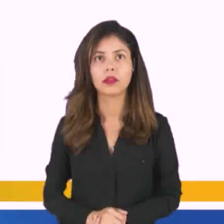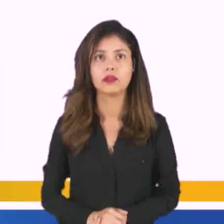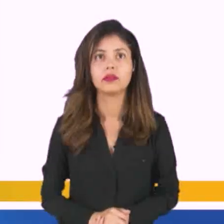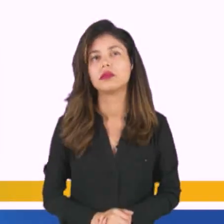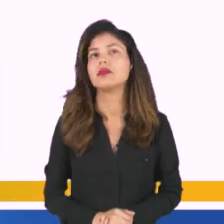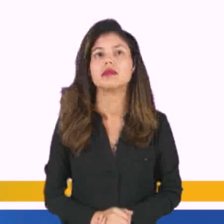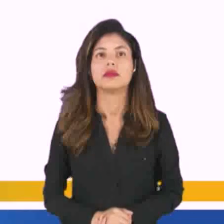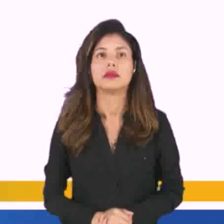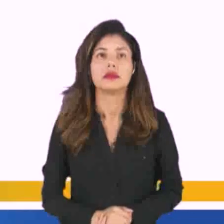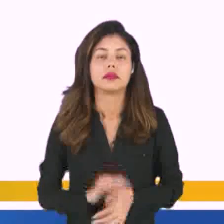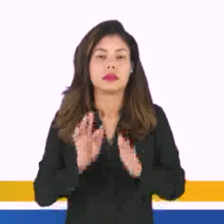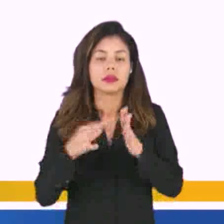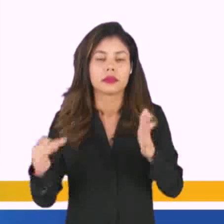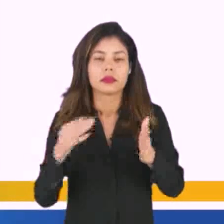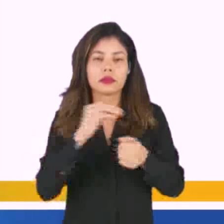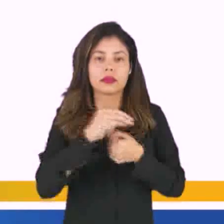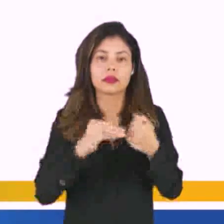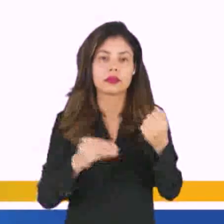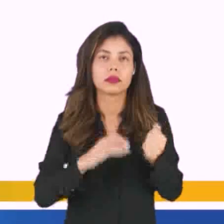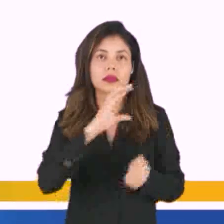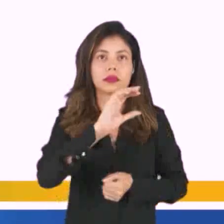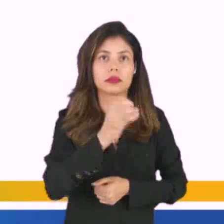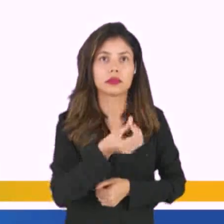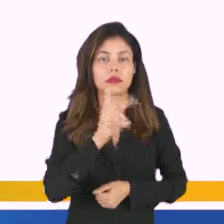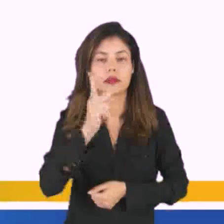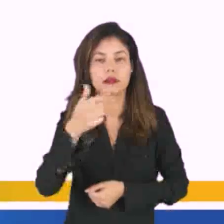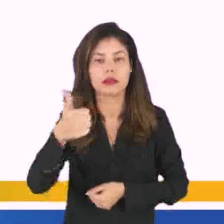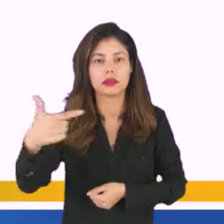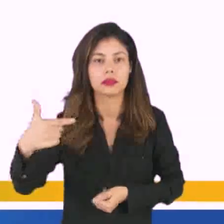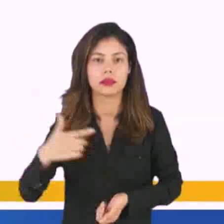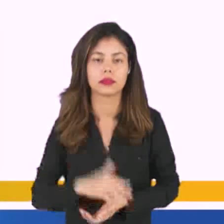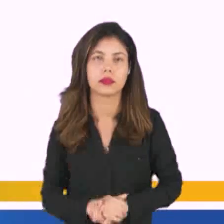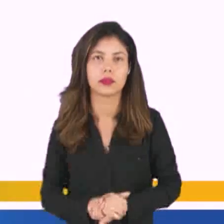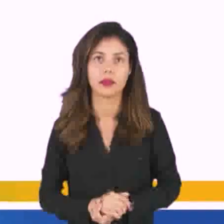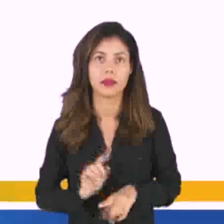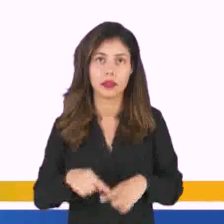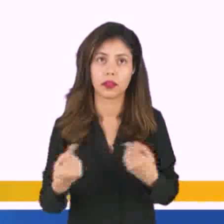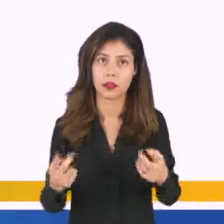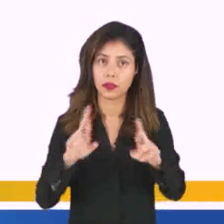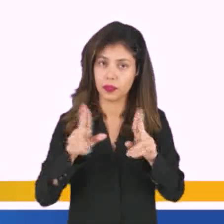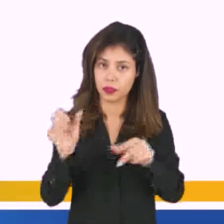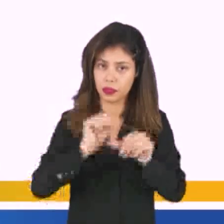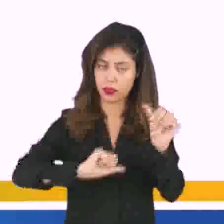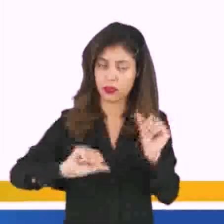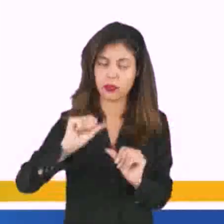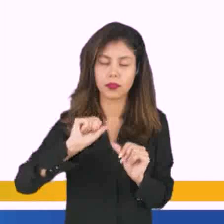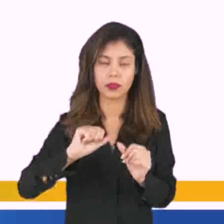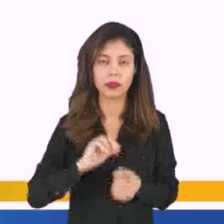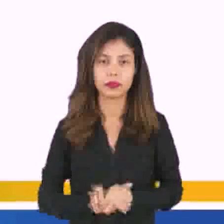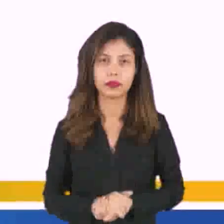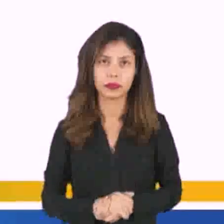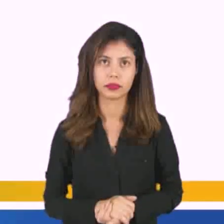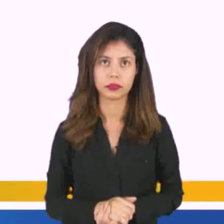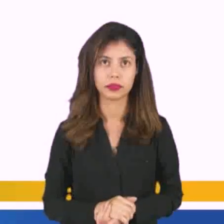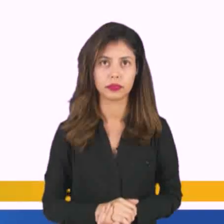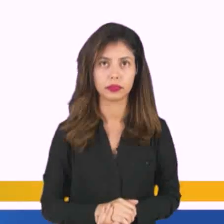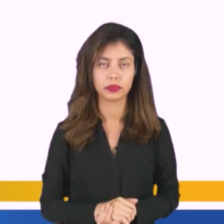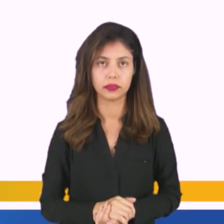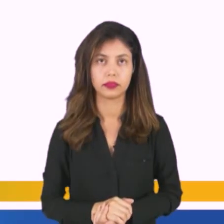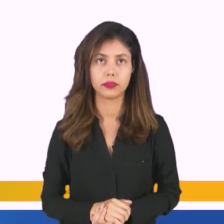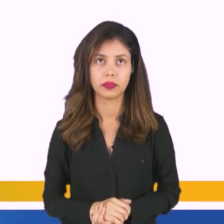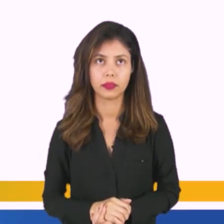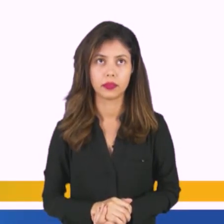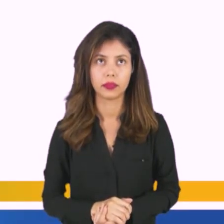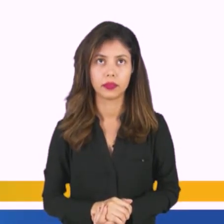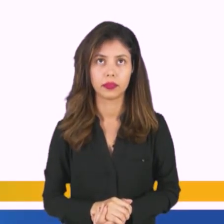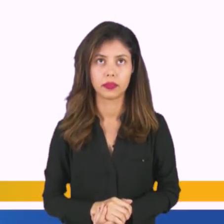fórmula molecular é a mesma, C6H12, porém muda o tipo, né, de substância.